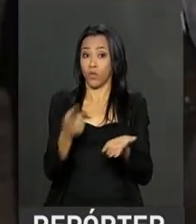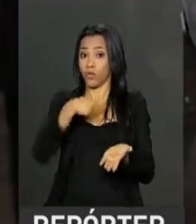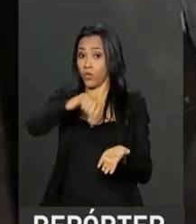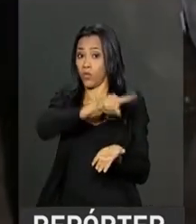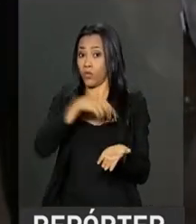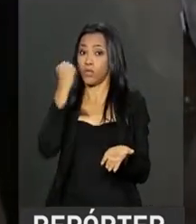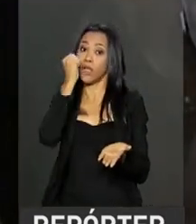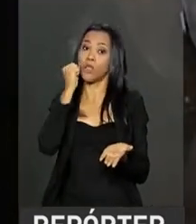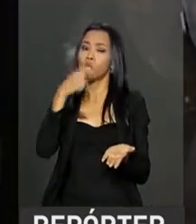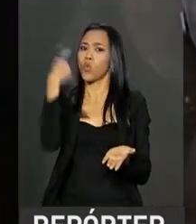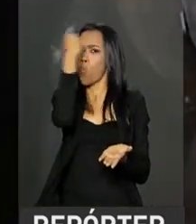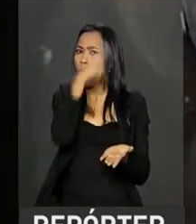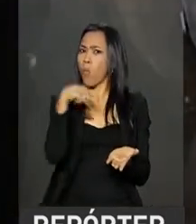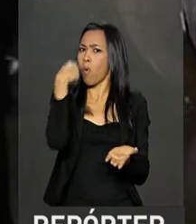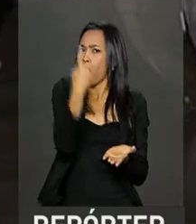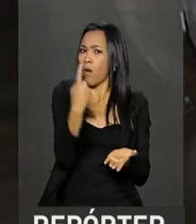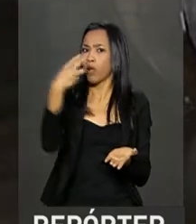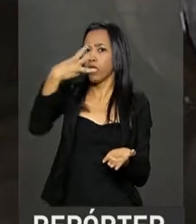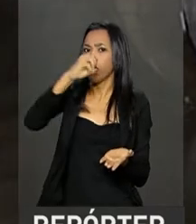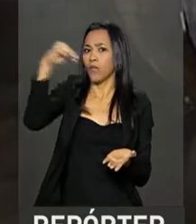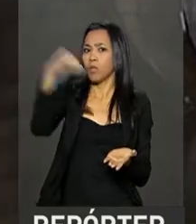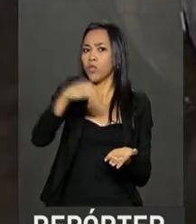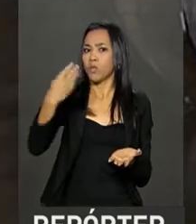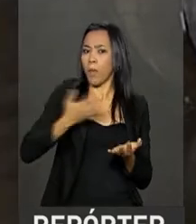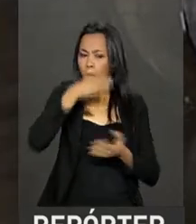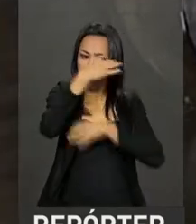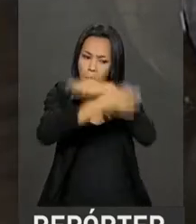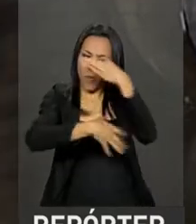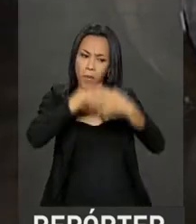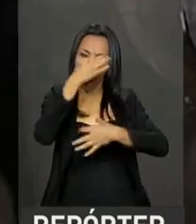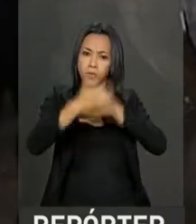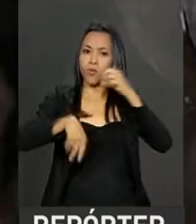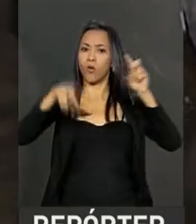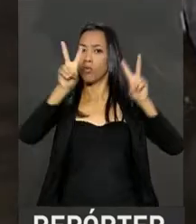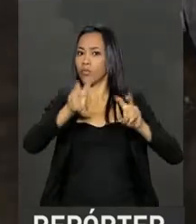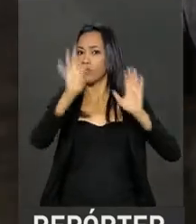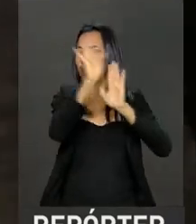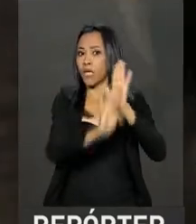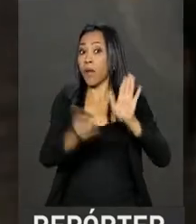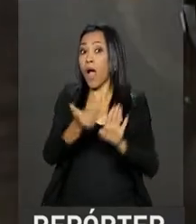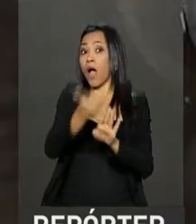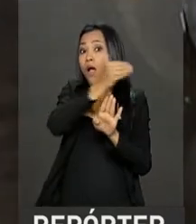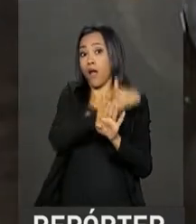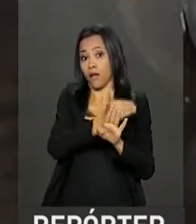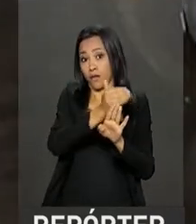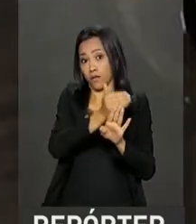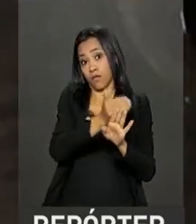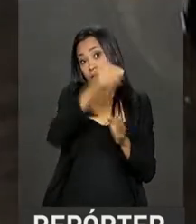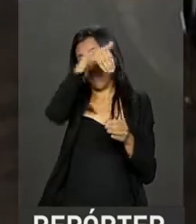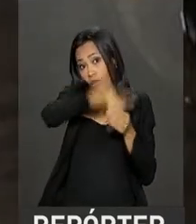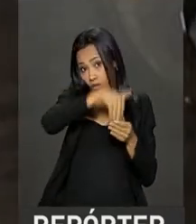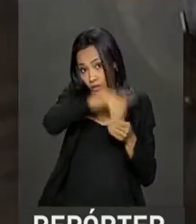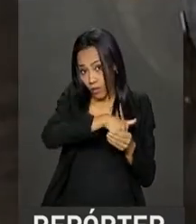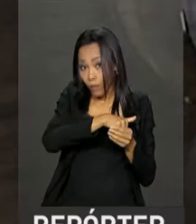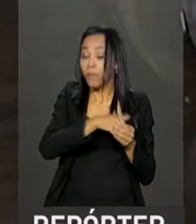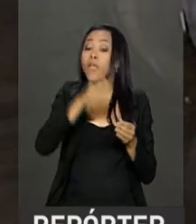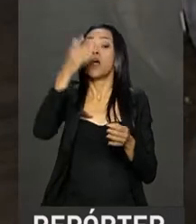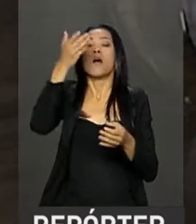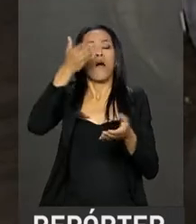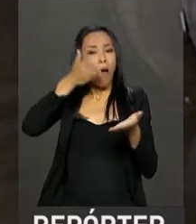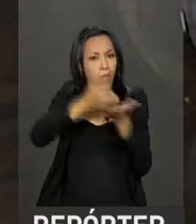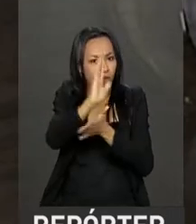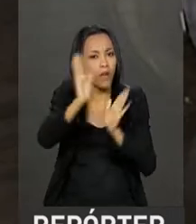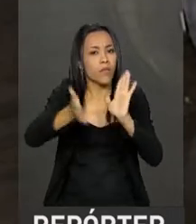menos uma hora e meia para se manifestar sobre a matéria antes da votação. Se aprovado, o texto da